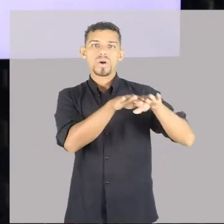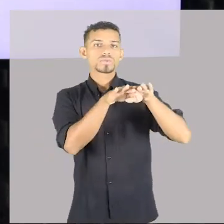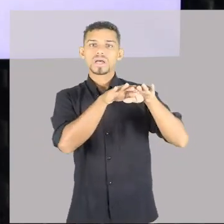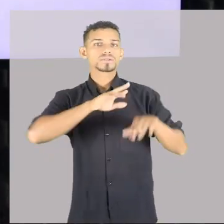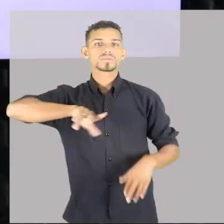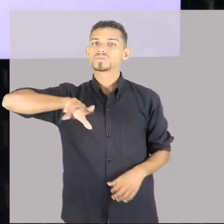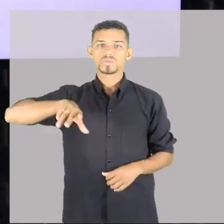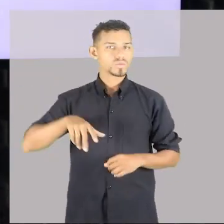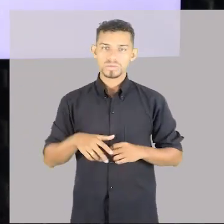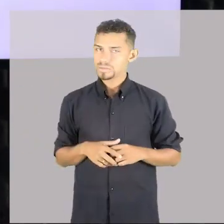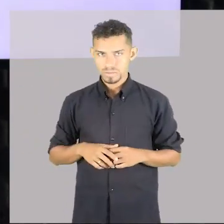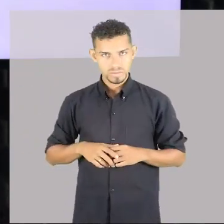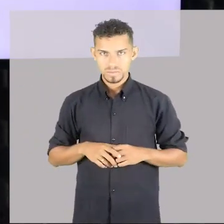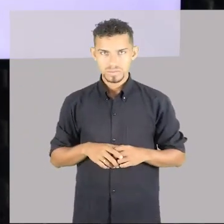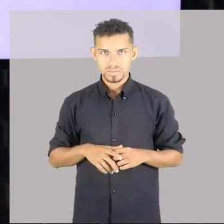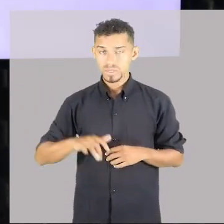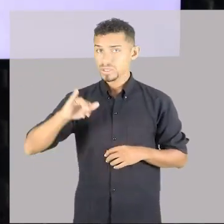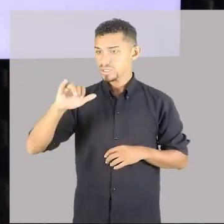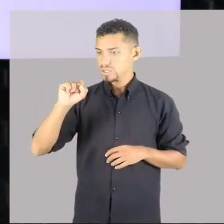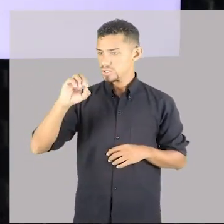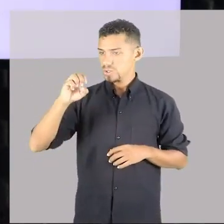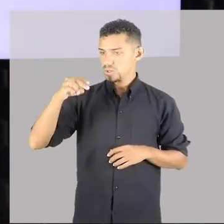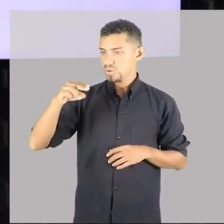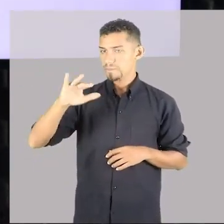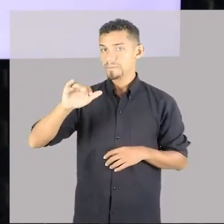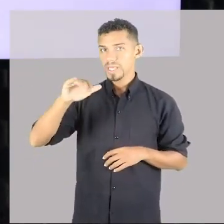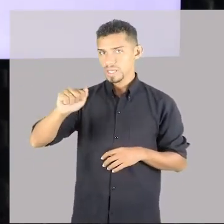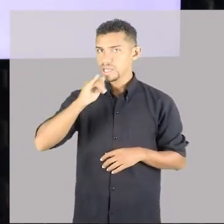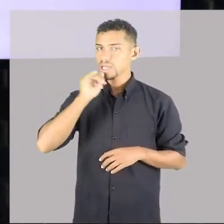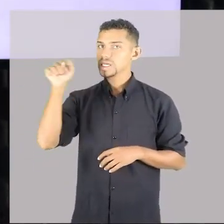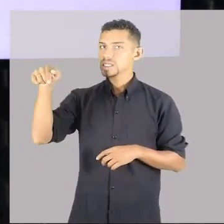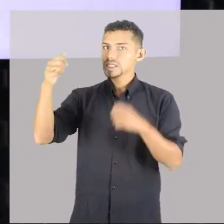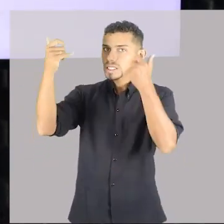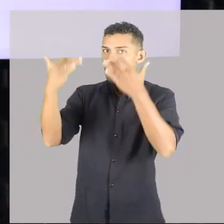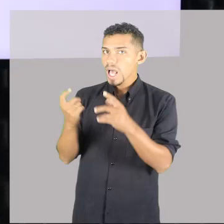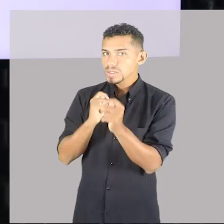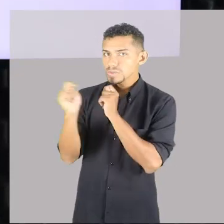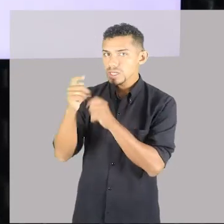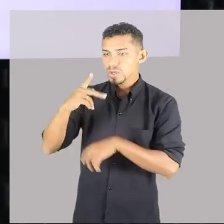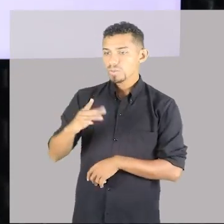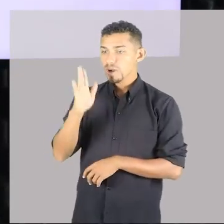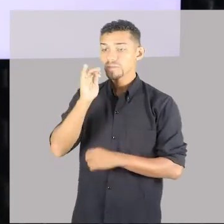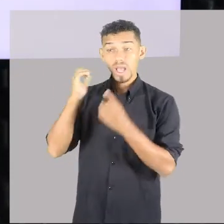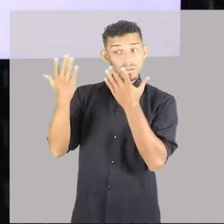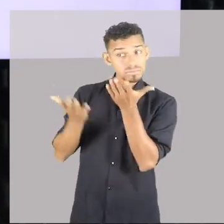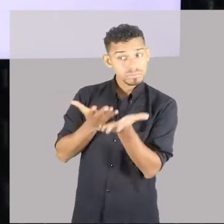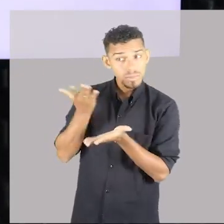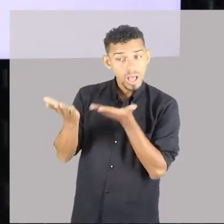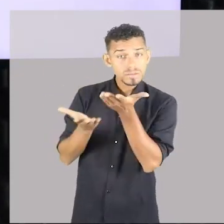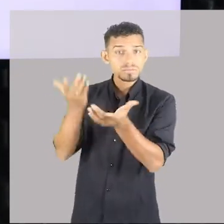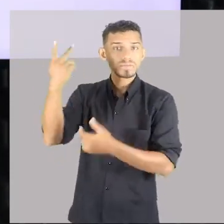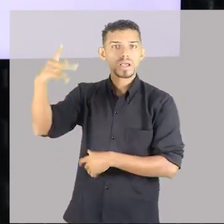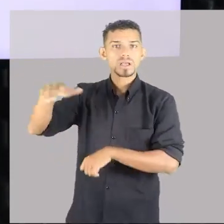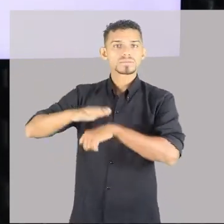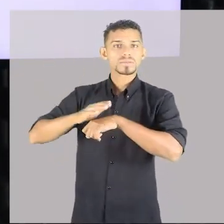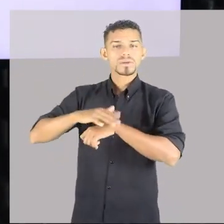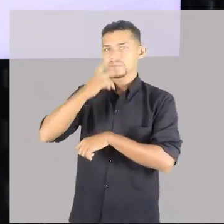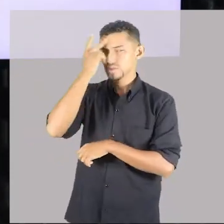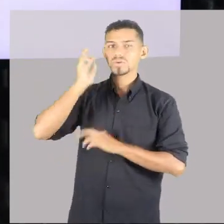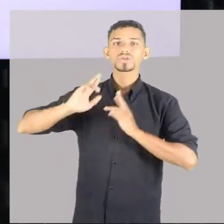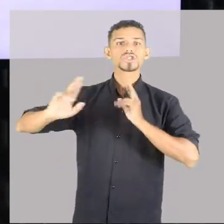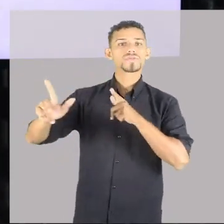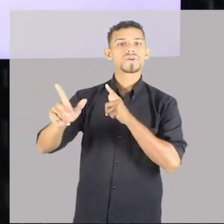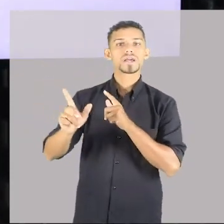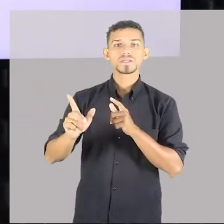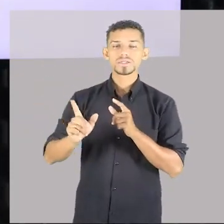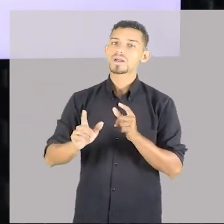igualdade. Na isonomia, na concepção de isonomia, a administração pública tratará as pessoas de forma